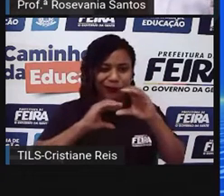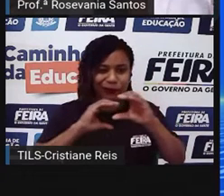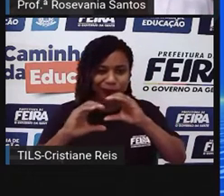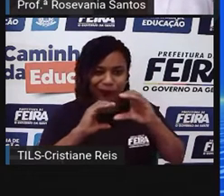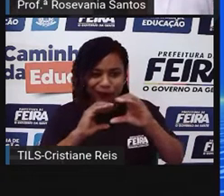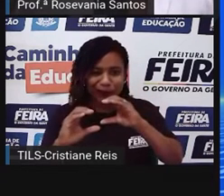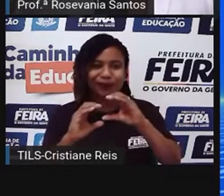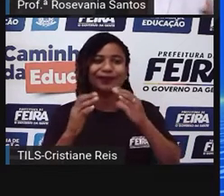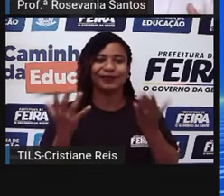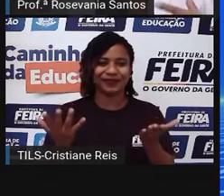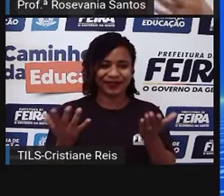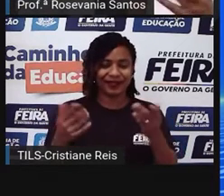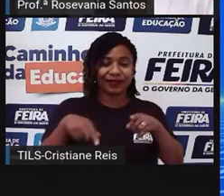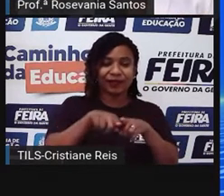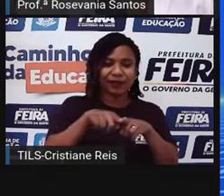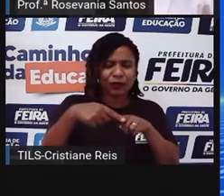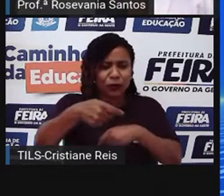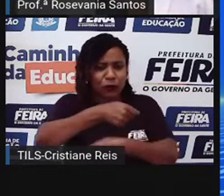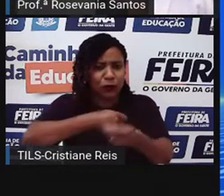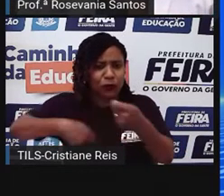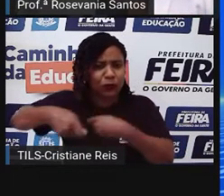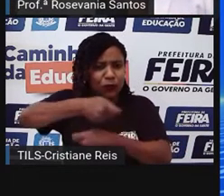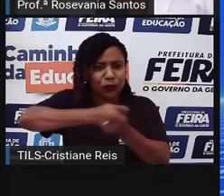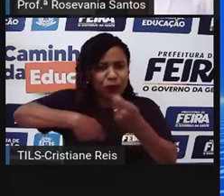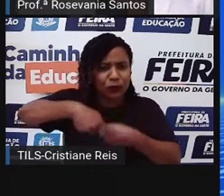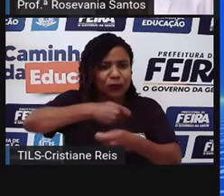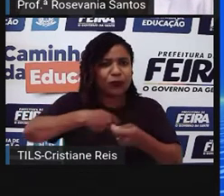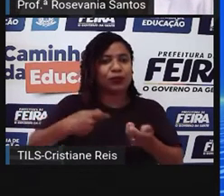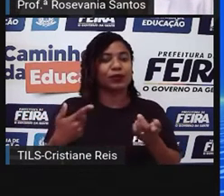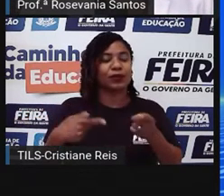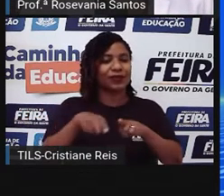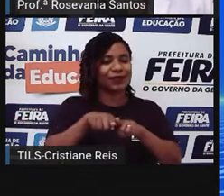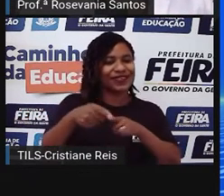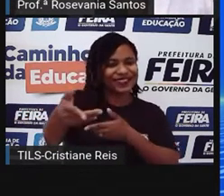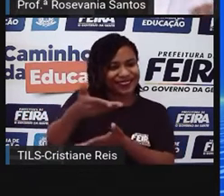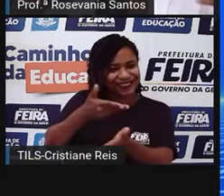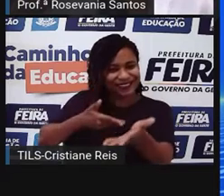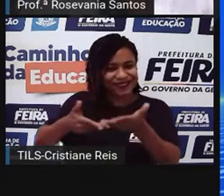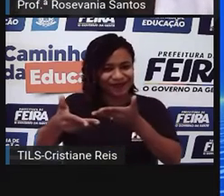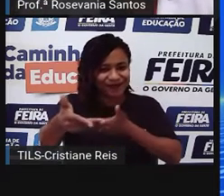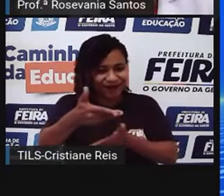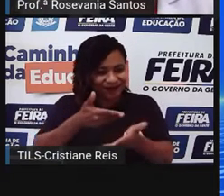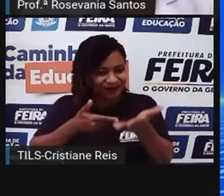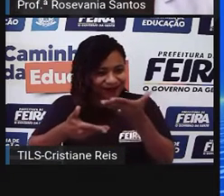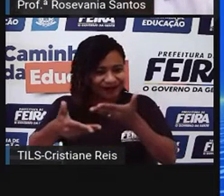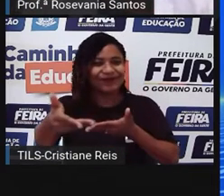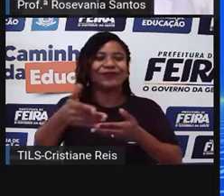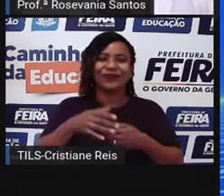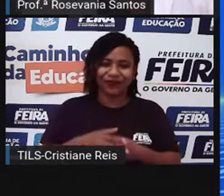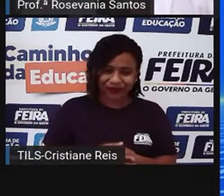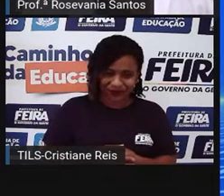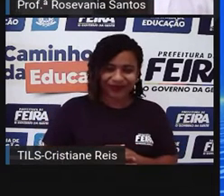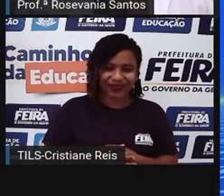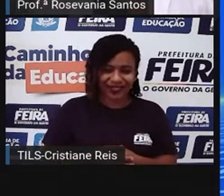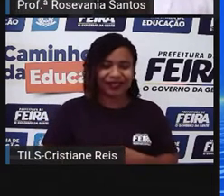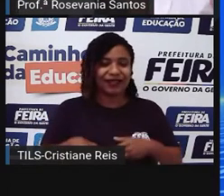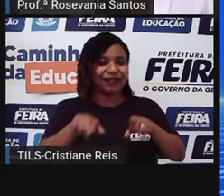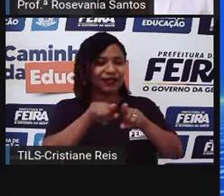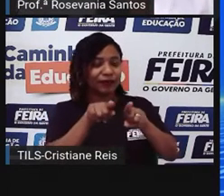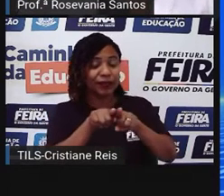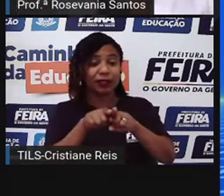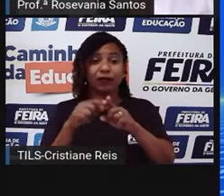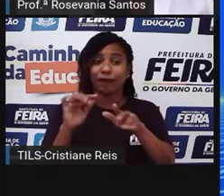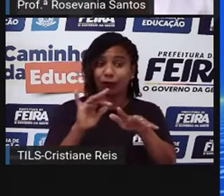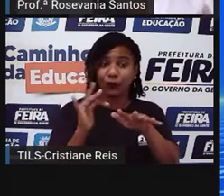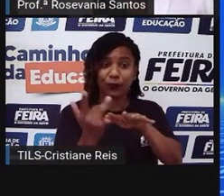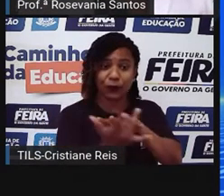né, de relacionamentos, né, de forma de você se relacionar, essas diversas mídias que a gente tem, essas